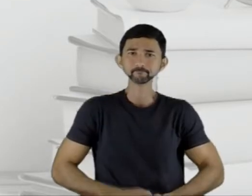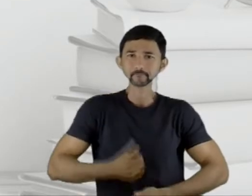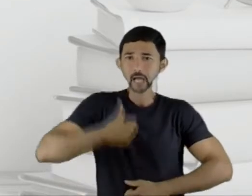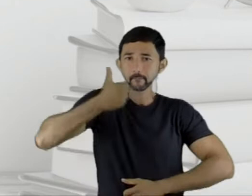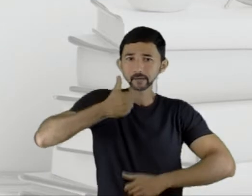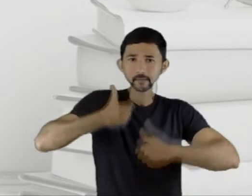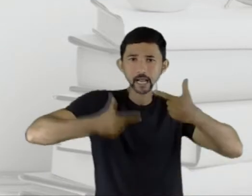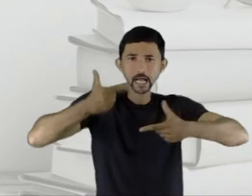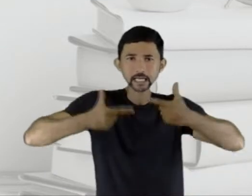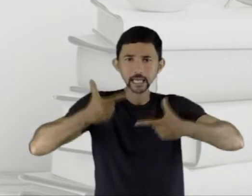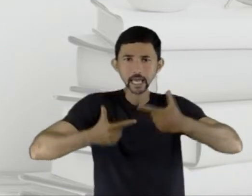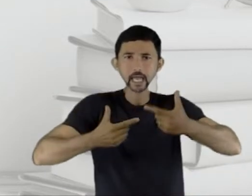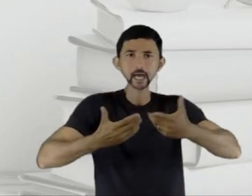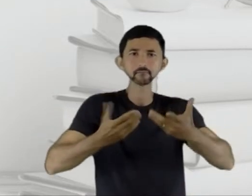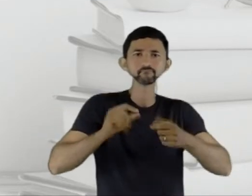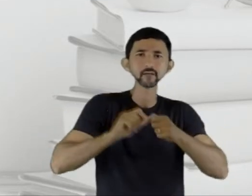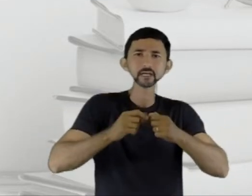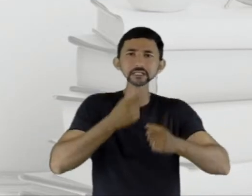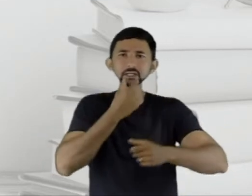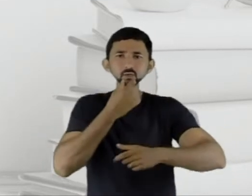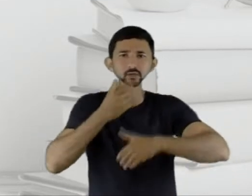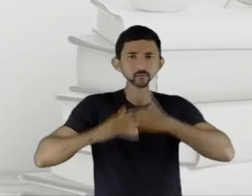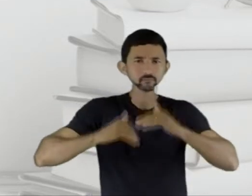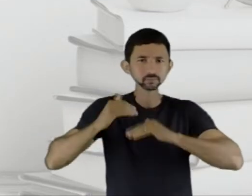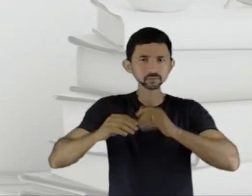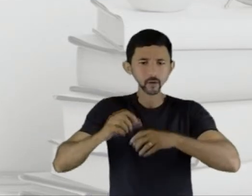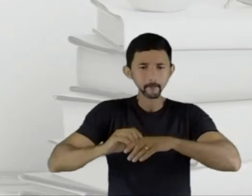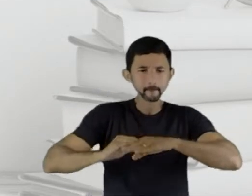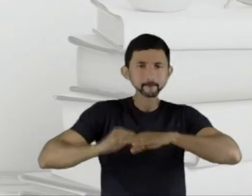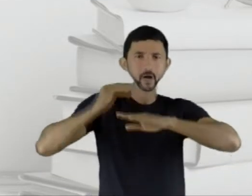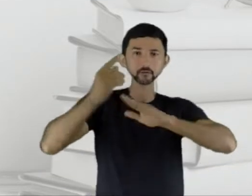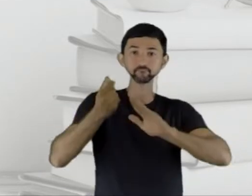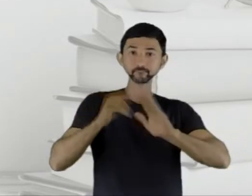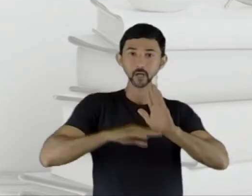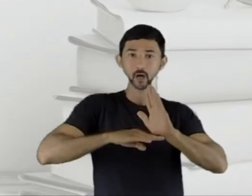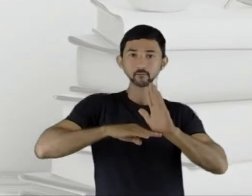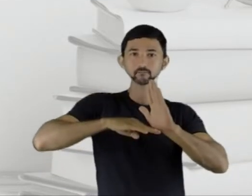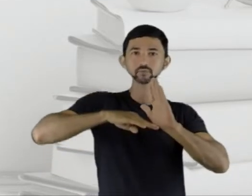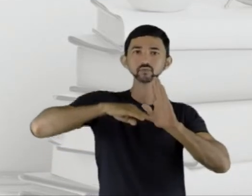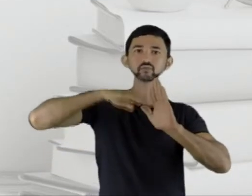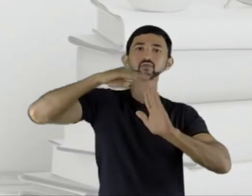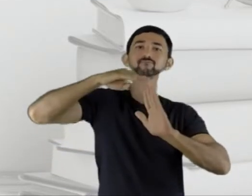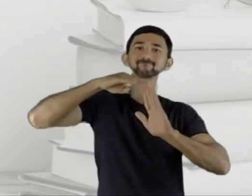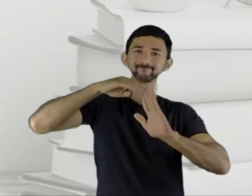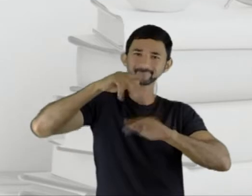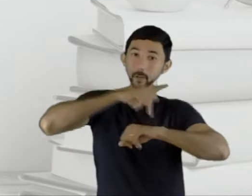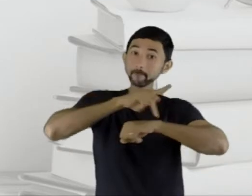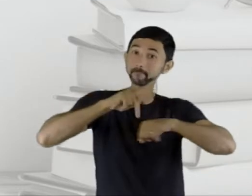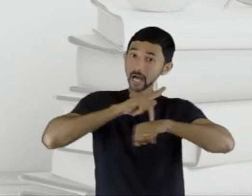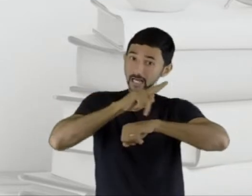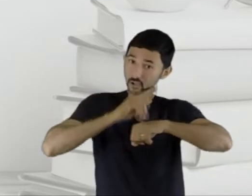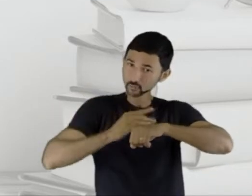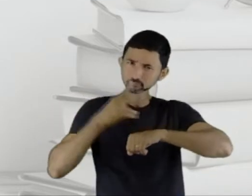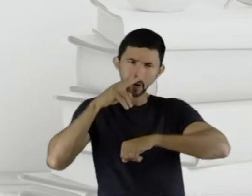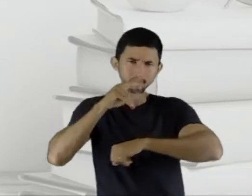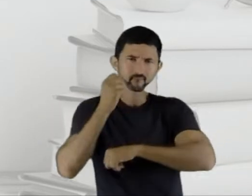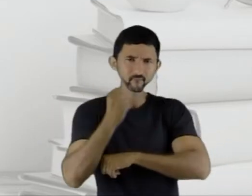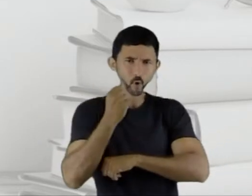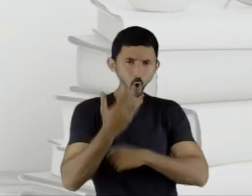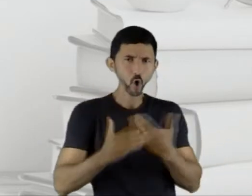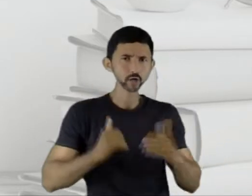Primeira Guerra fez com que os Estados Unidos emergissem como a principal economia do planeta. As transações de